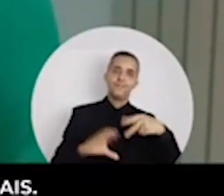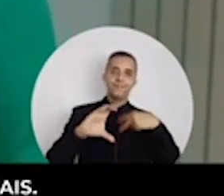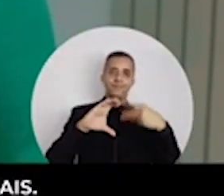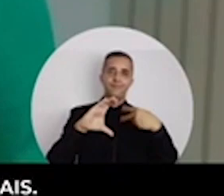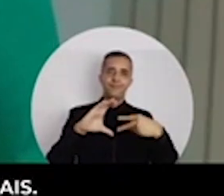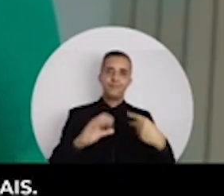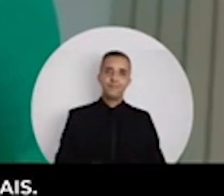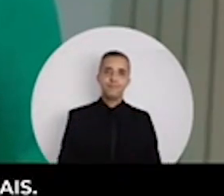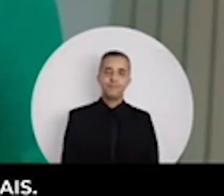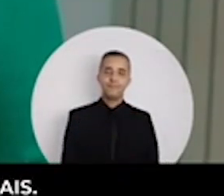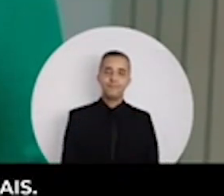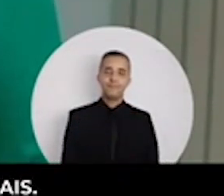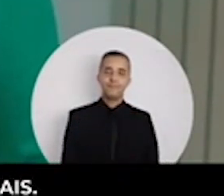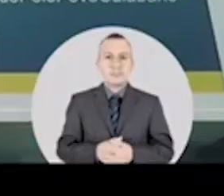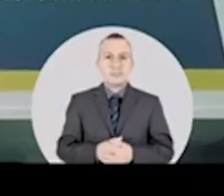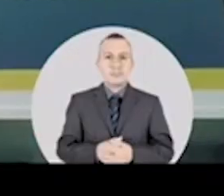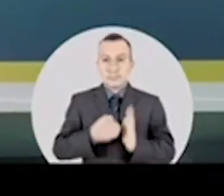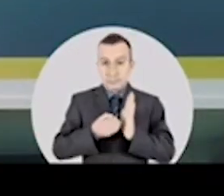nossas redes sociais.